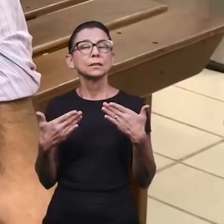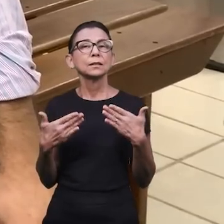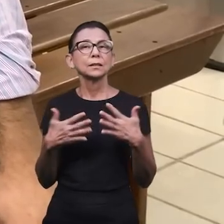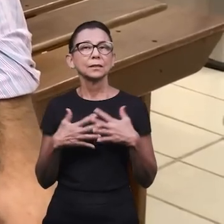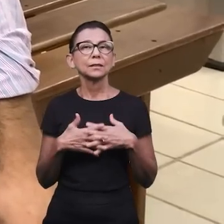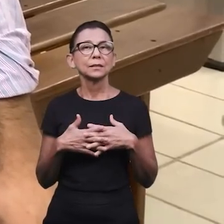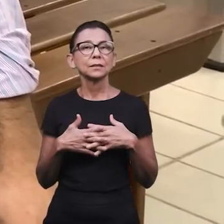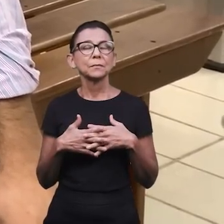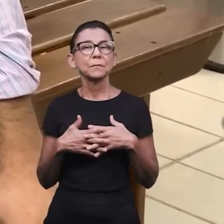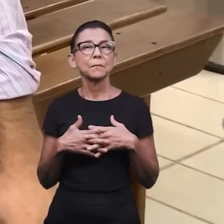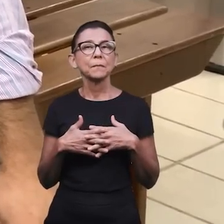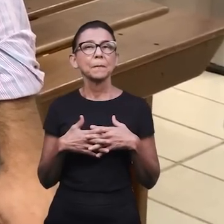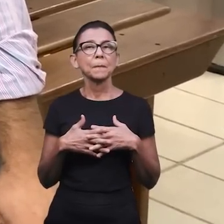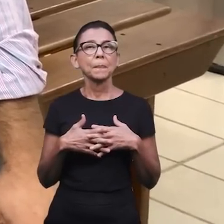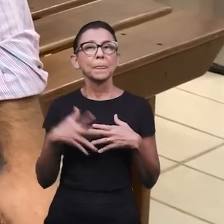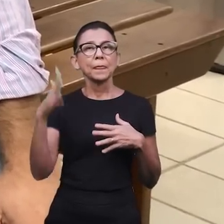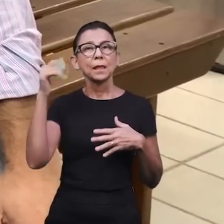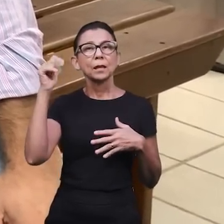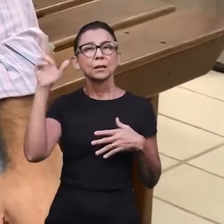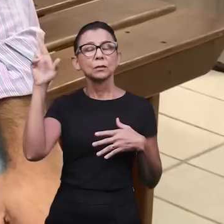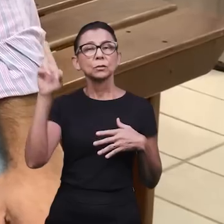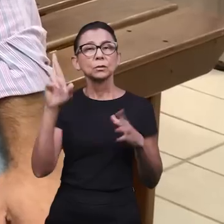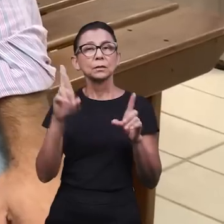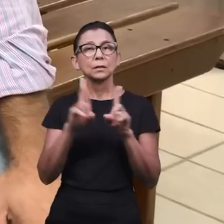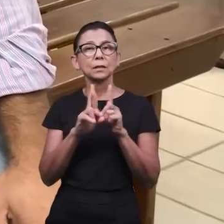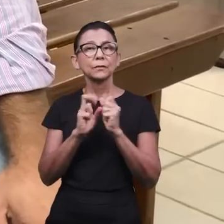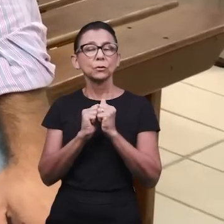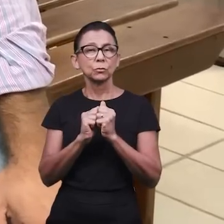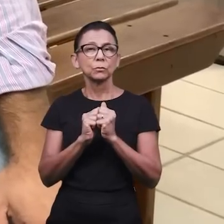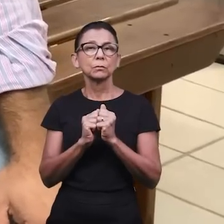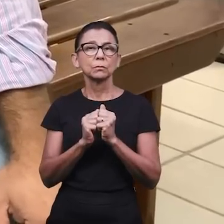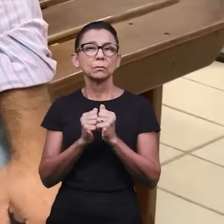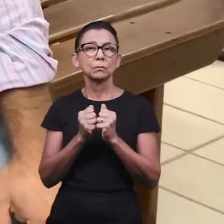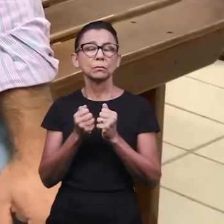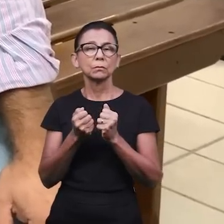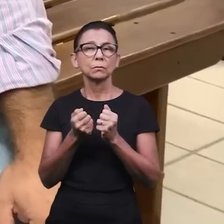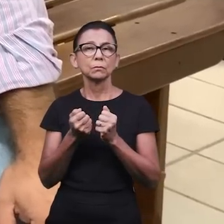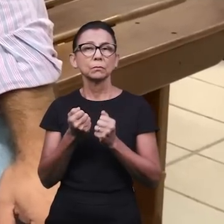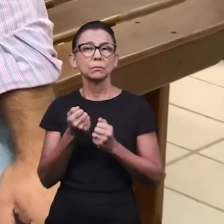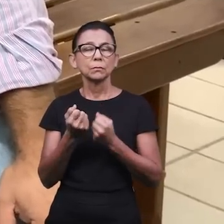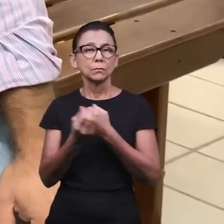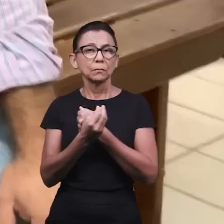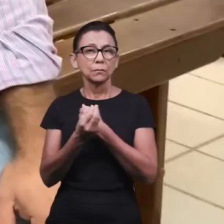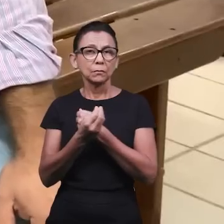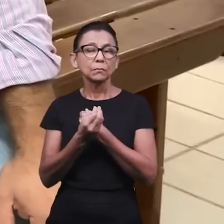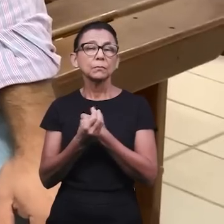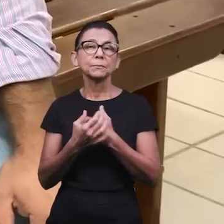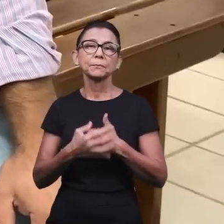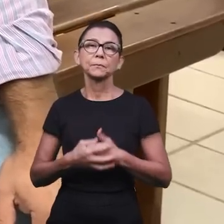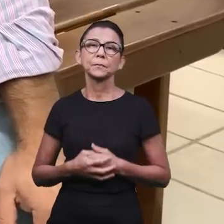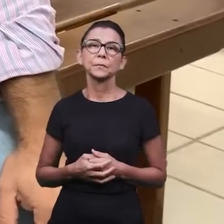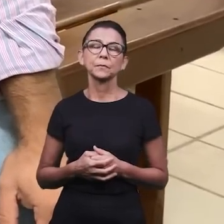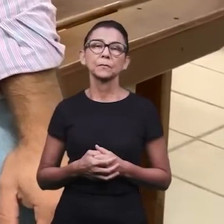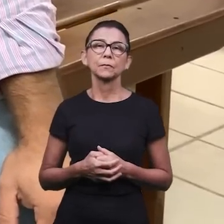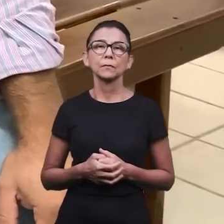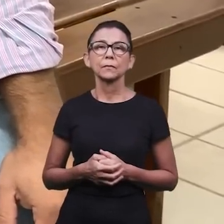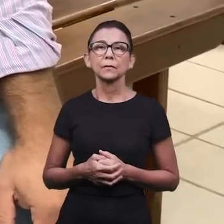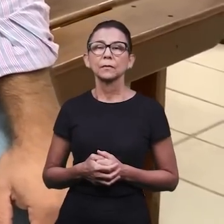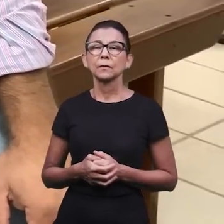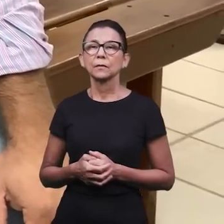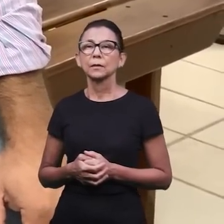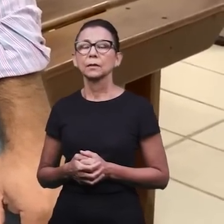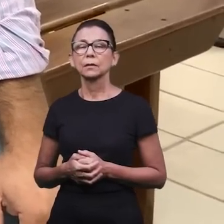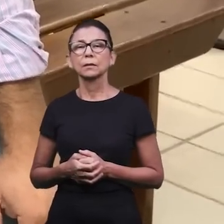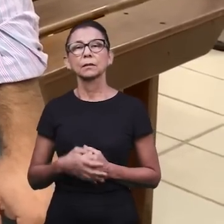que o Senhor estava comigo passando por aquela experiência naquele momento. A gente foi, meu esposo chegou,